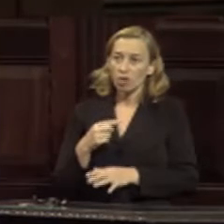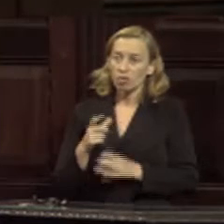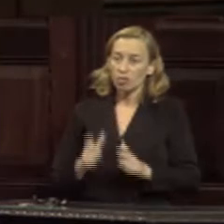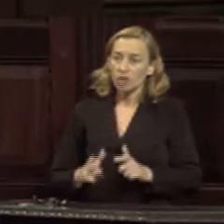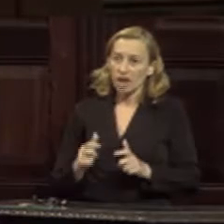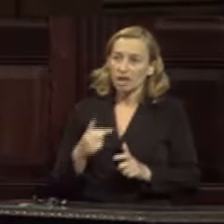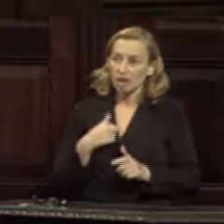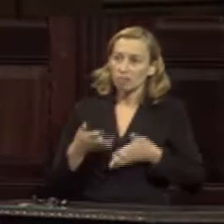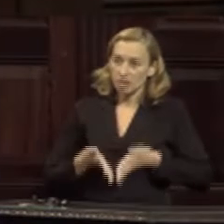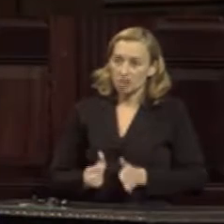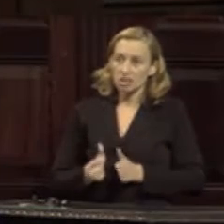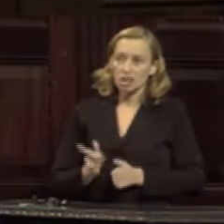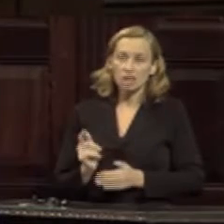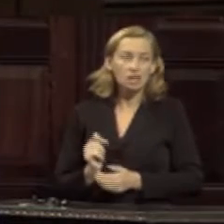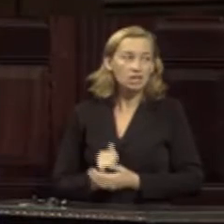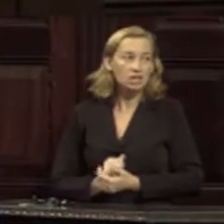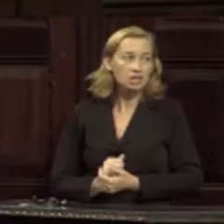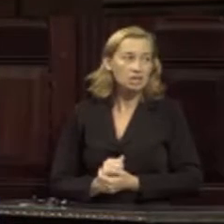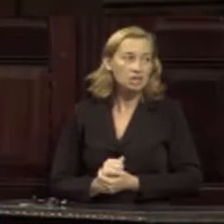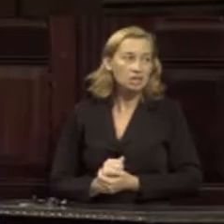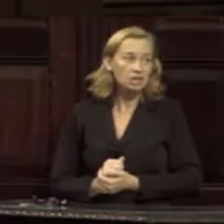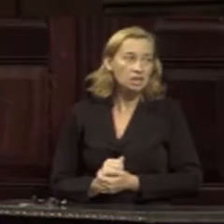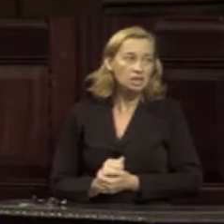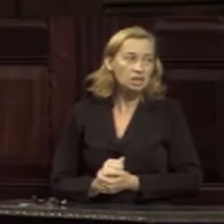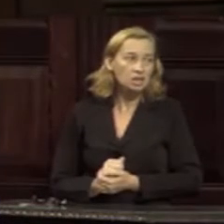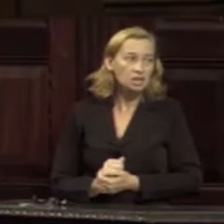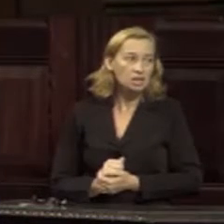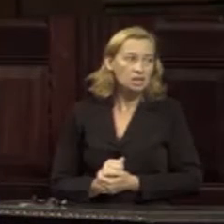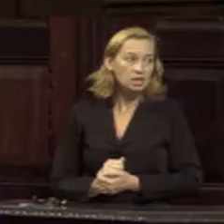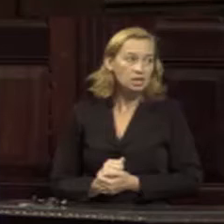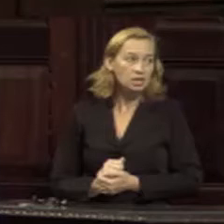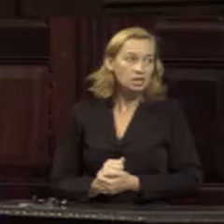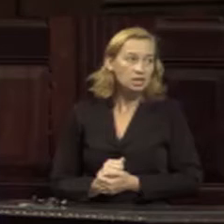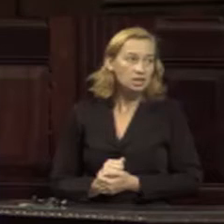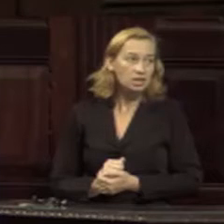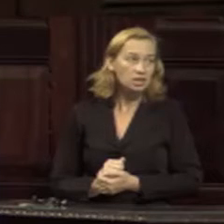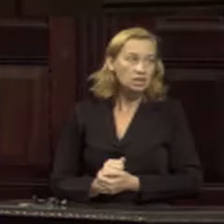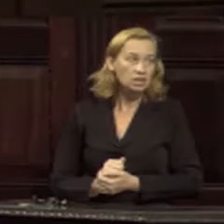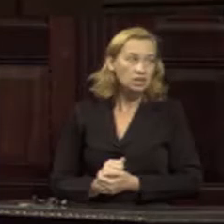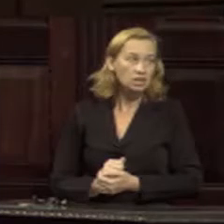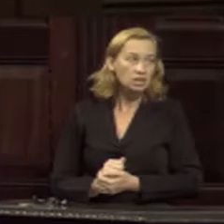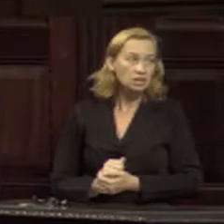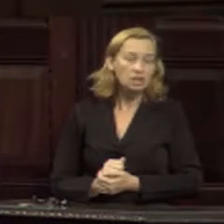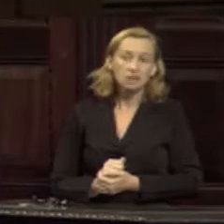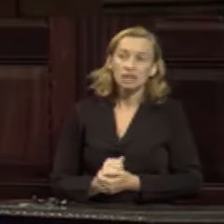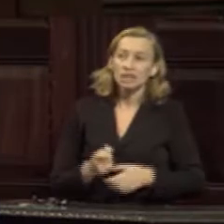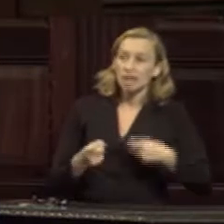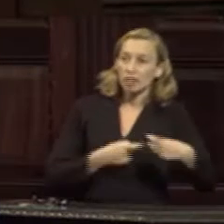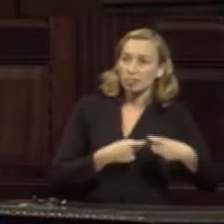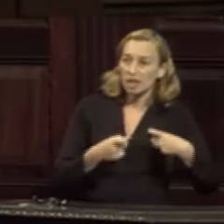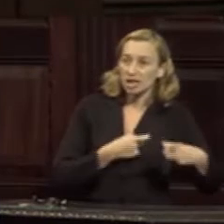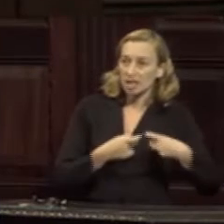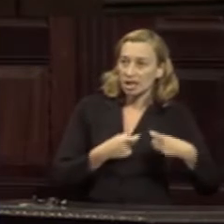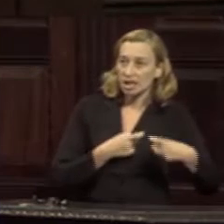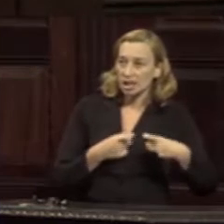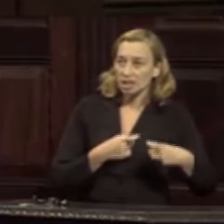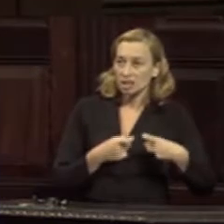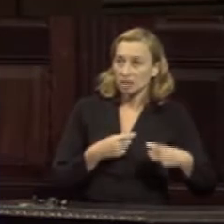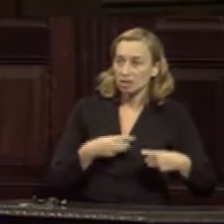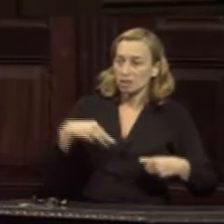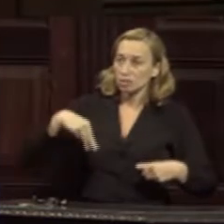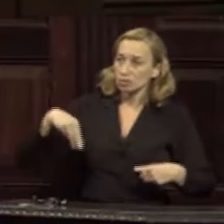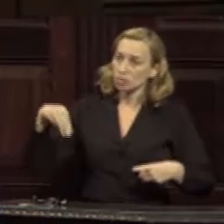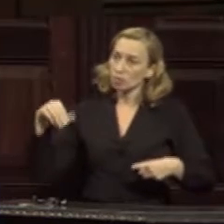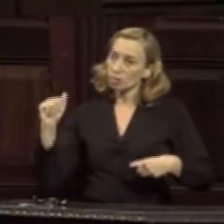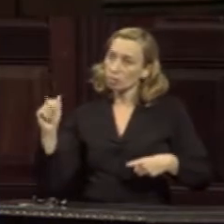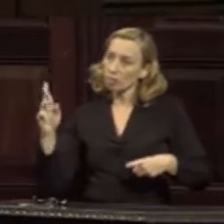esse dito, muito se diz que na briga do mar com o rochedo, quem acaba pagando a